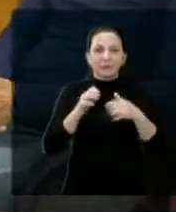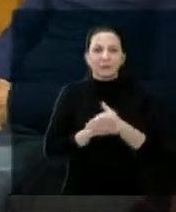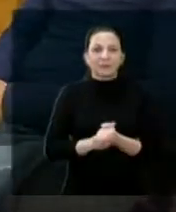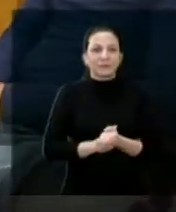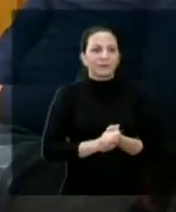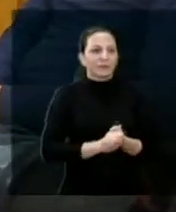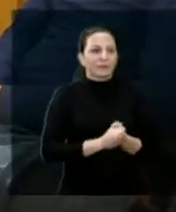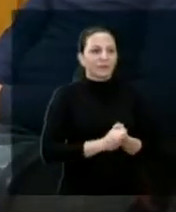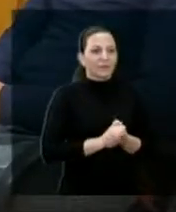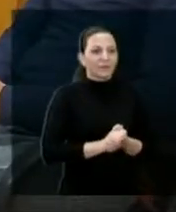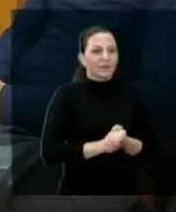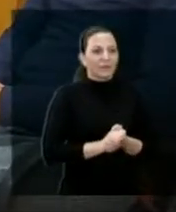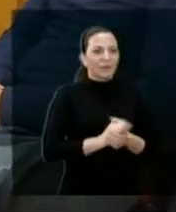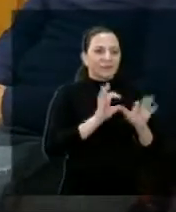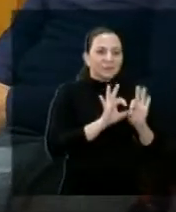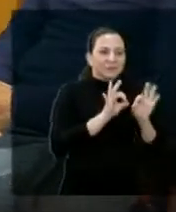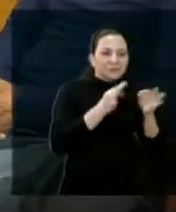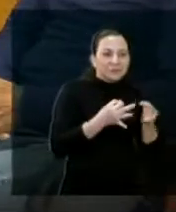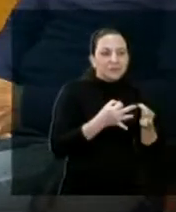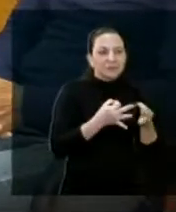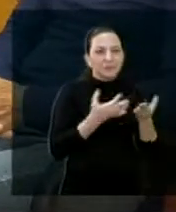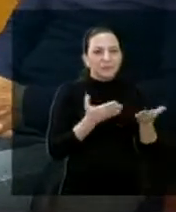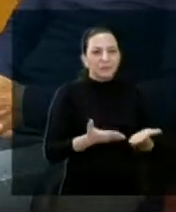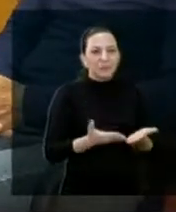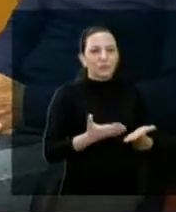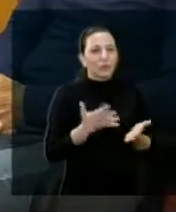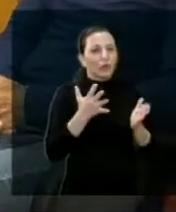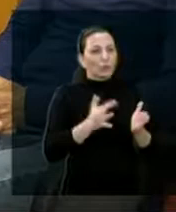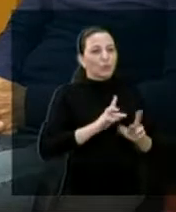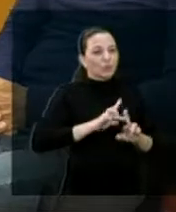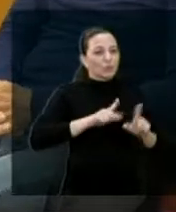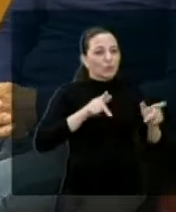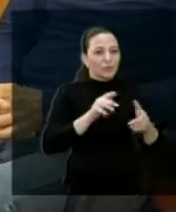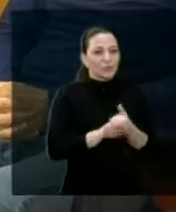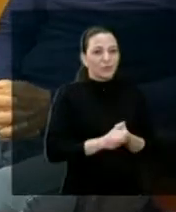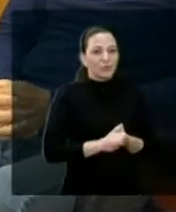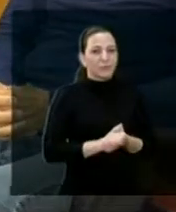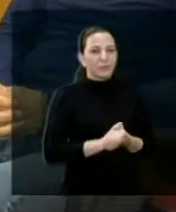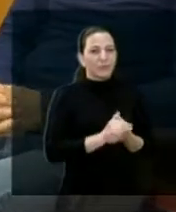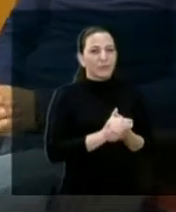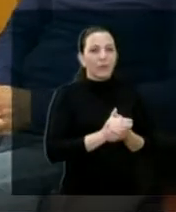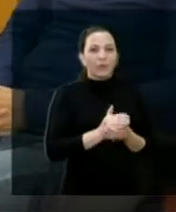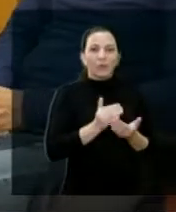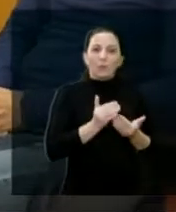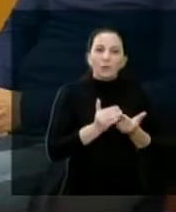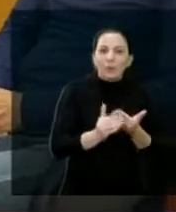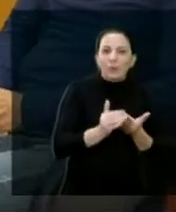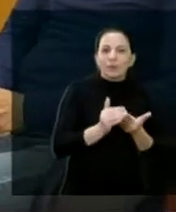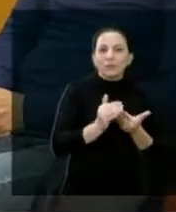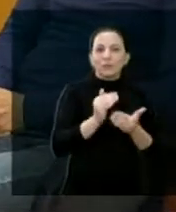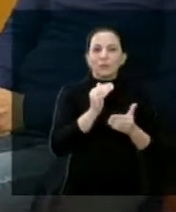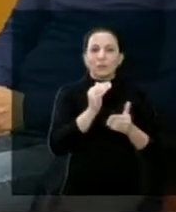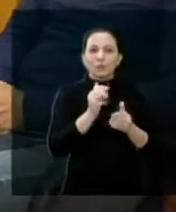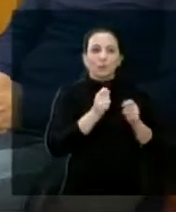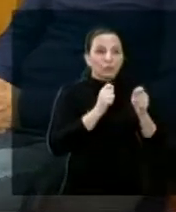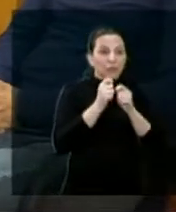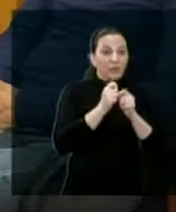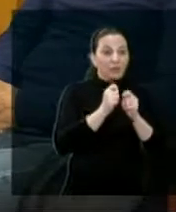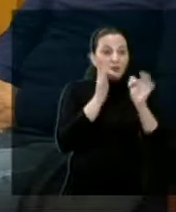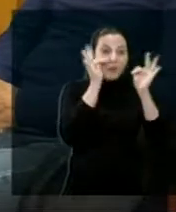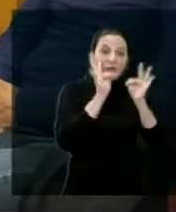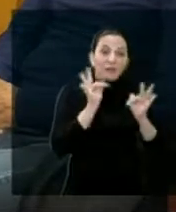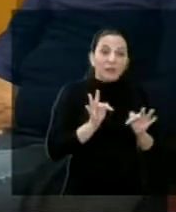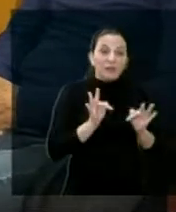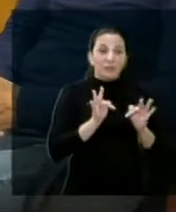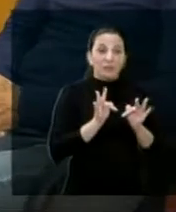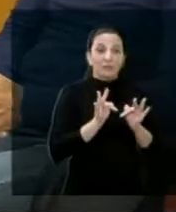E hoje é tão mais simples, né? Nossa Senhora, hoje é fantástico. Bom, no começo do programa você disse que é uma pessoa extremamente feliz.